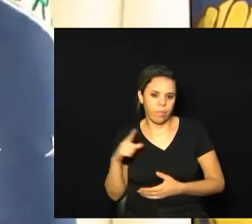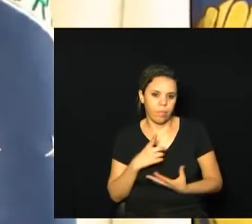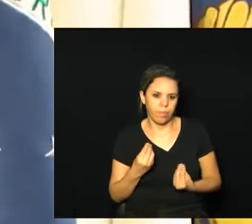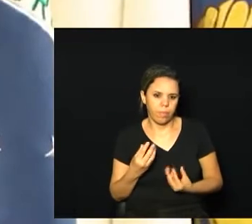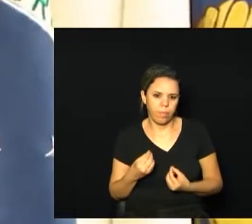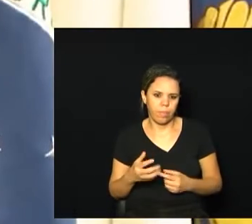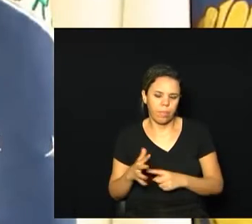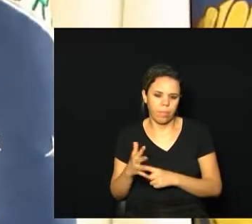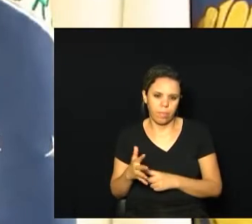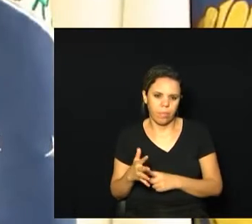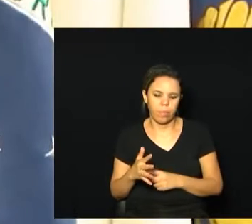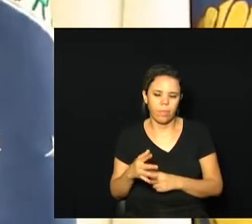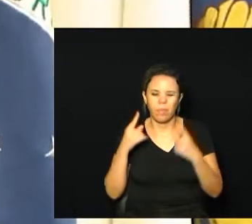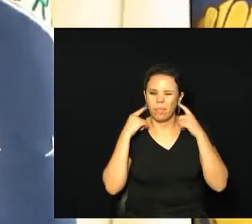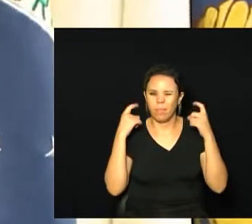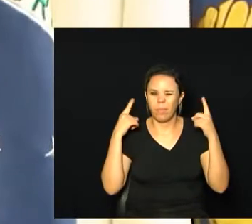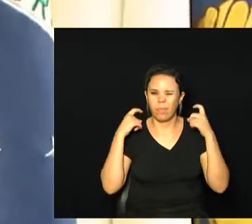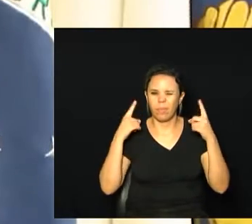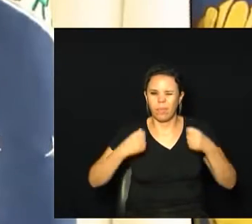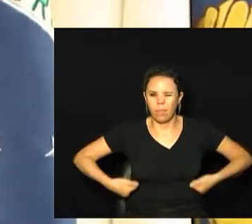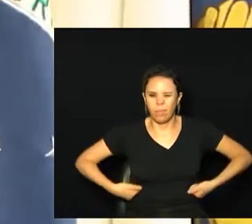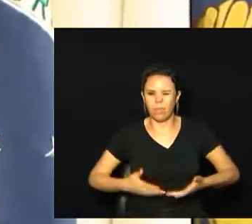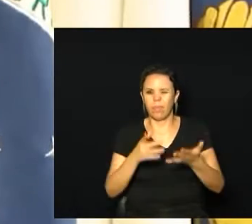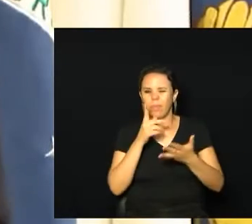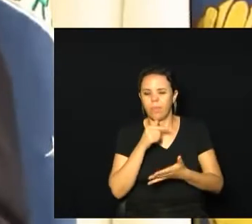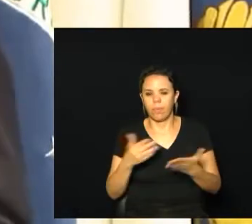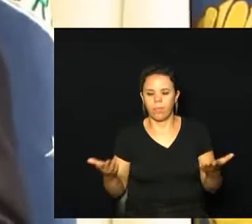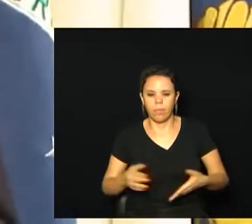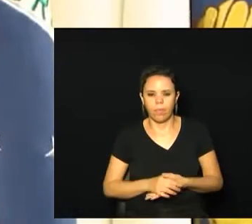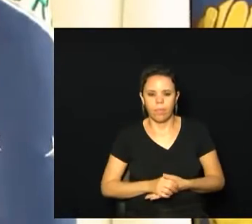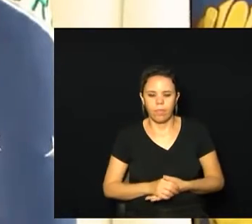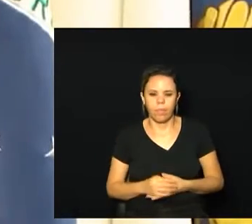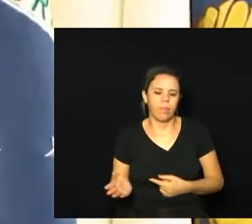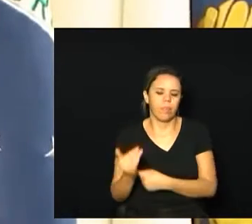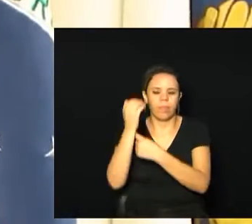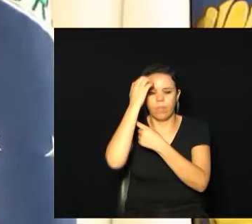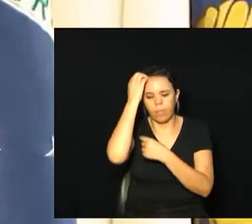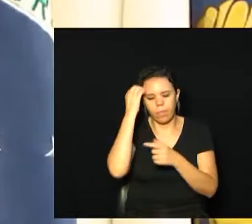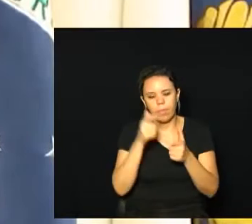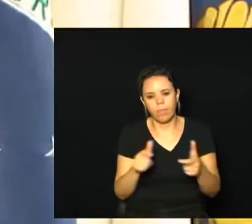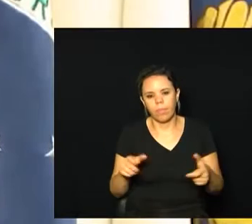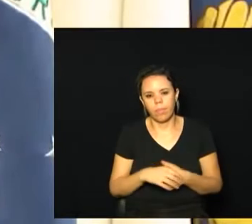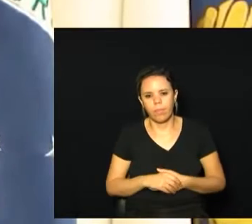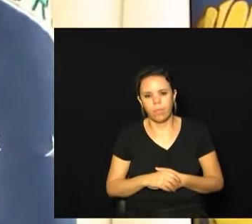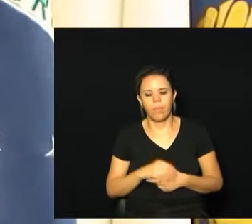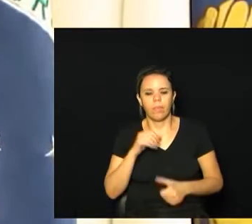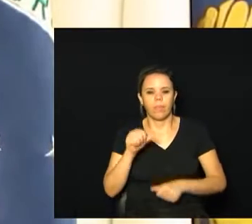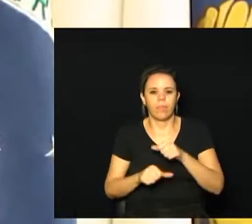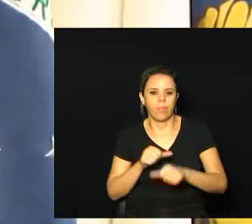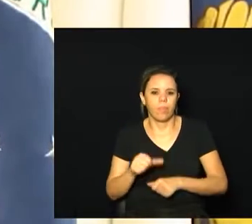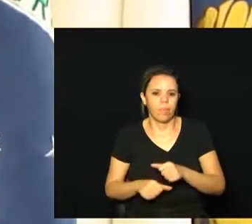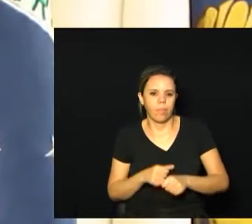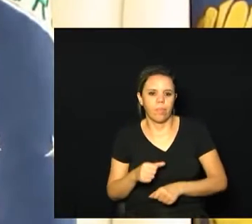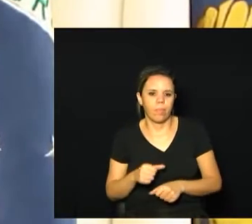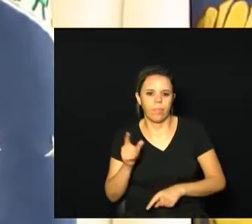muitas máquinas, eram barulhentas, gastava muita água. Hoje, com a tecnologia avançada, isso mudou.